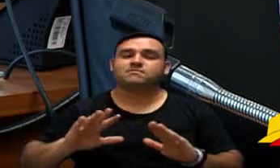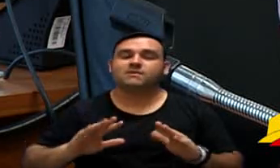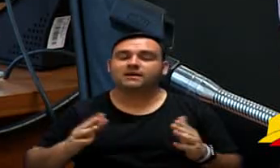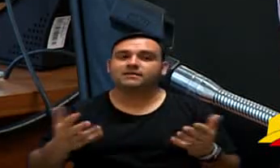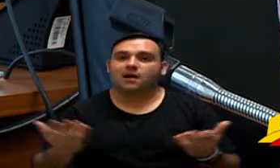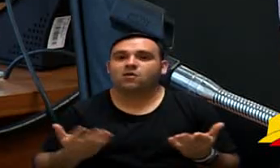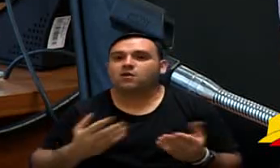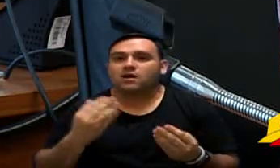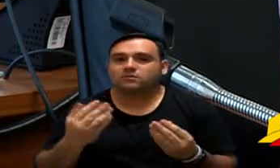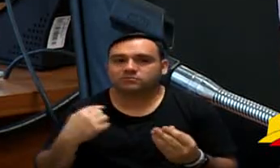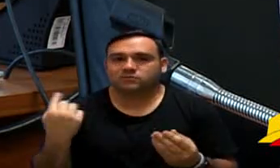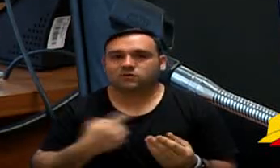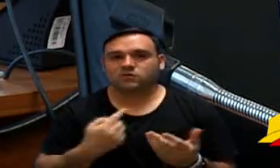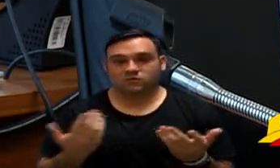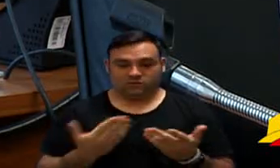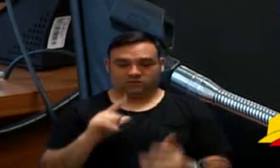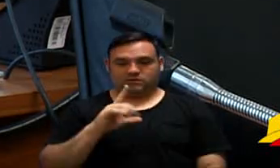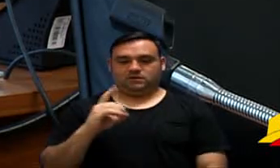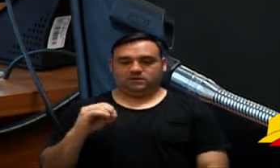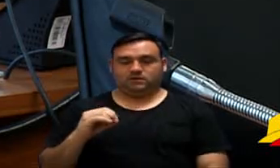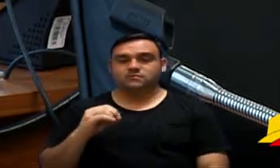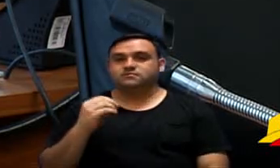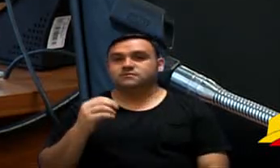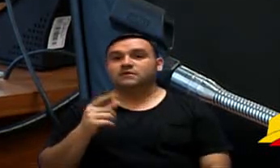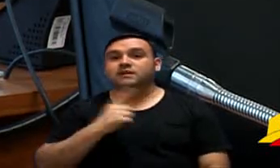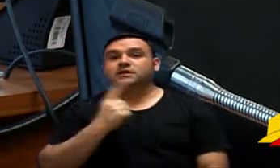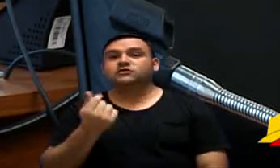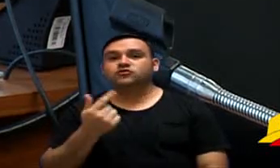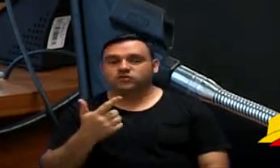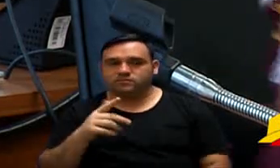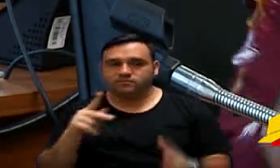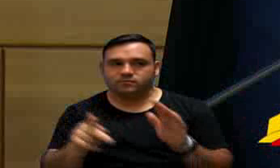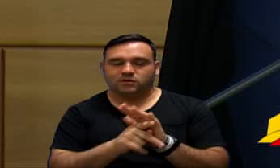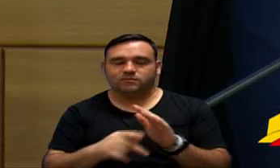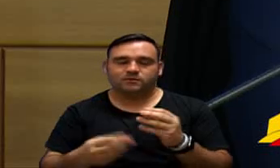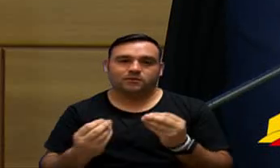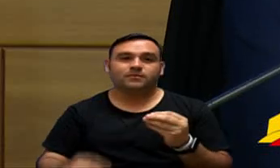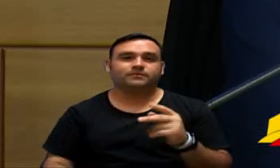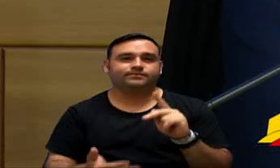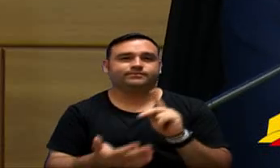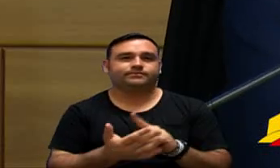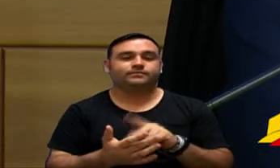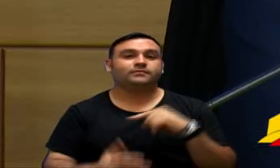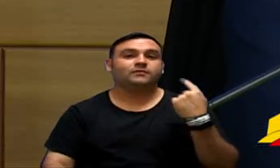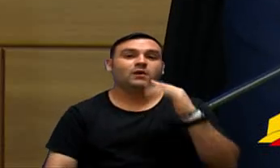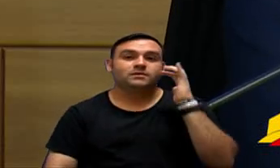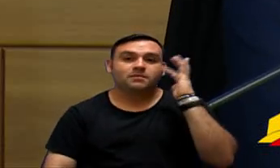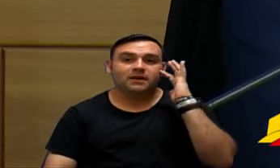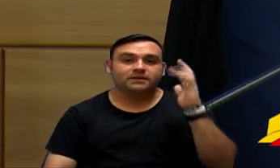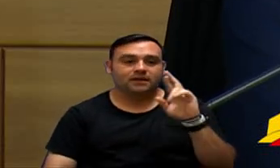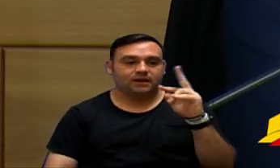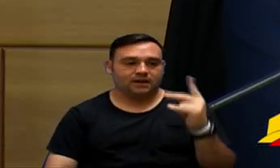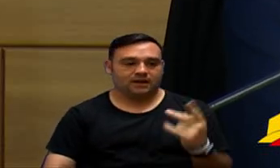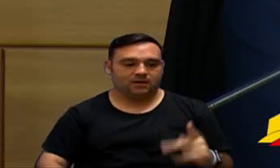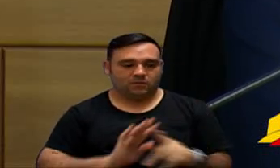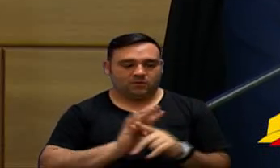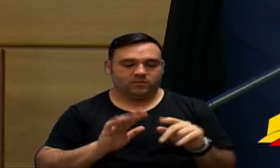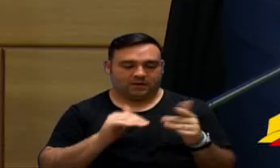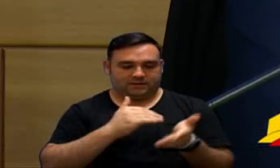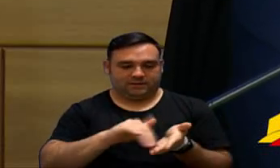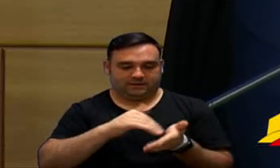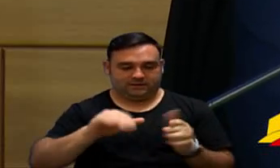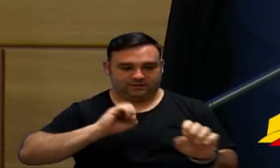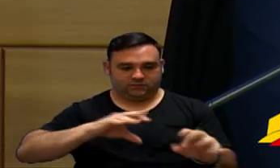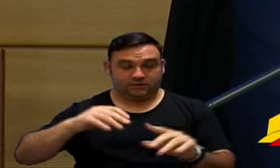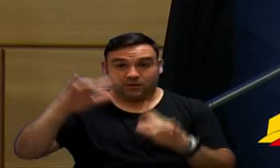dentro, como nós estamos aqui na LDO, qual que é a previsão, por favor? De fato, quando a gente pensa no RH da Secretaria da Educação,